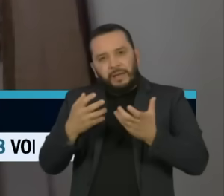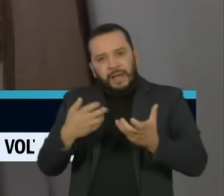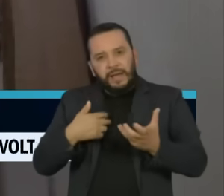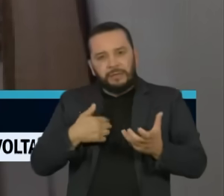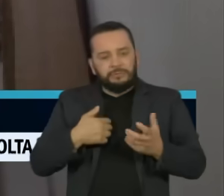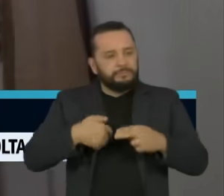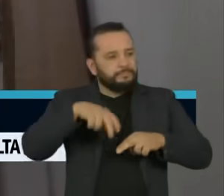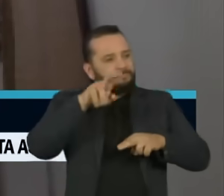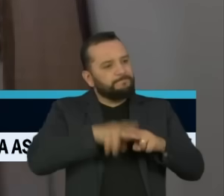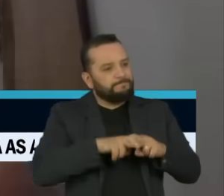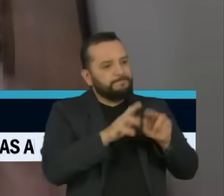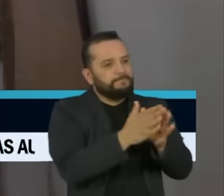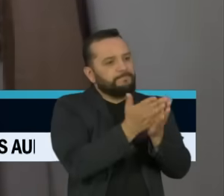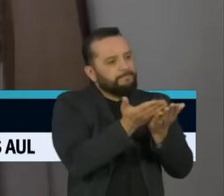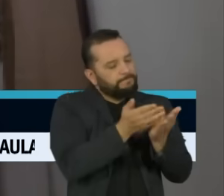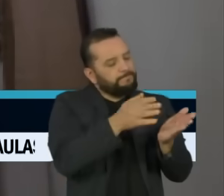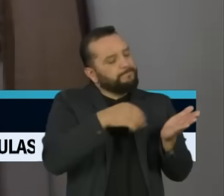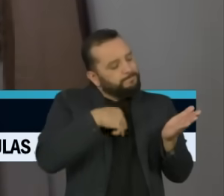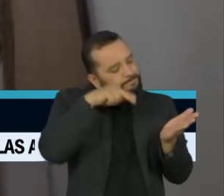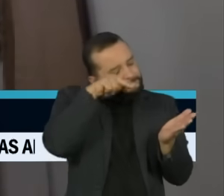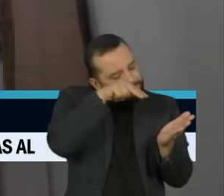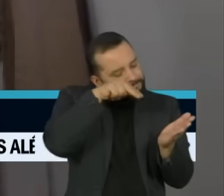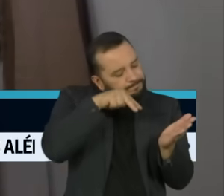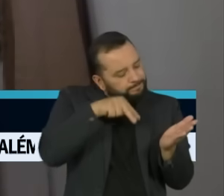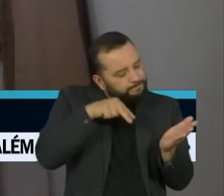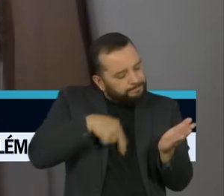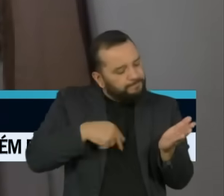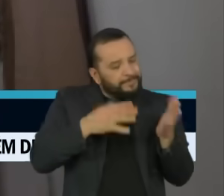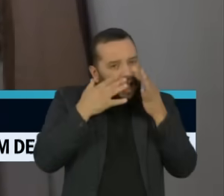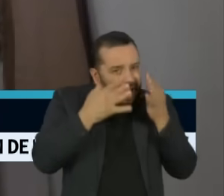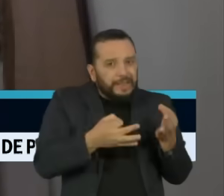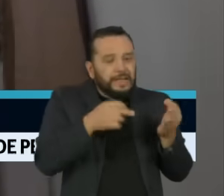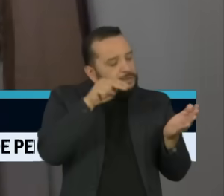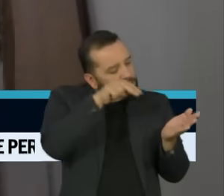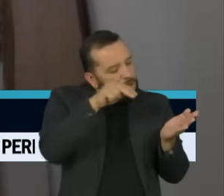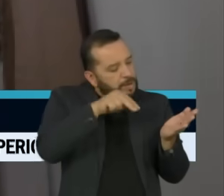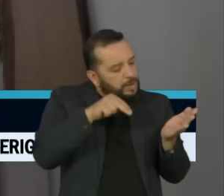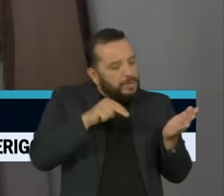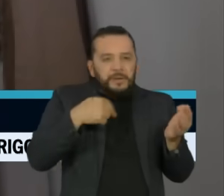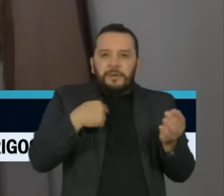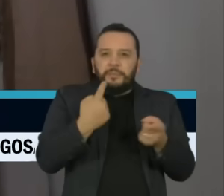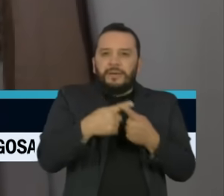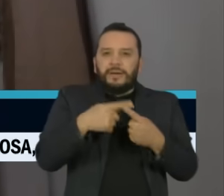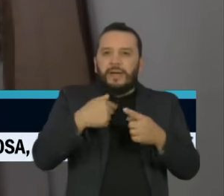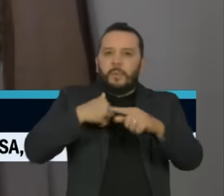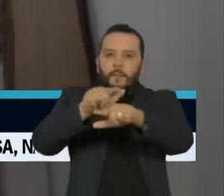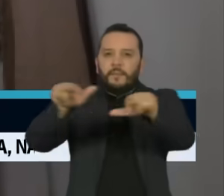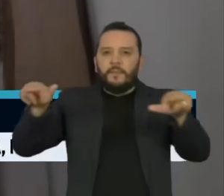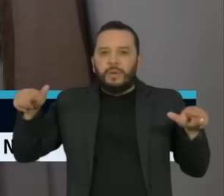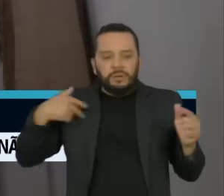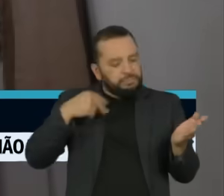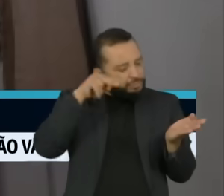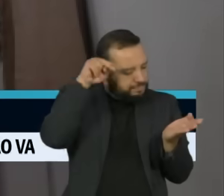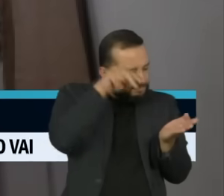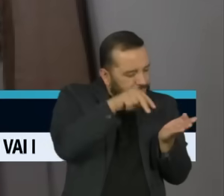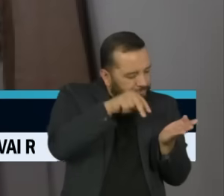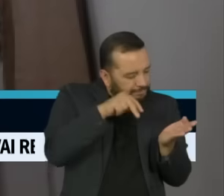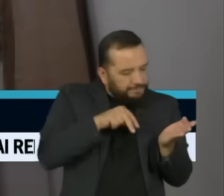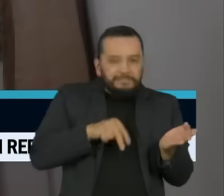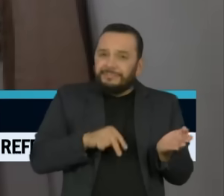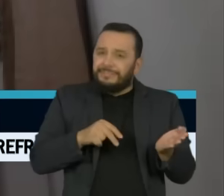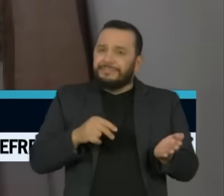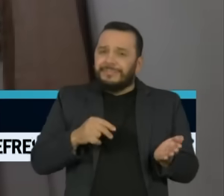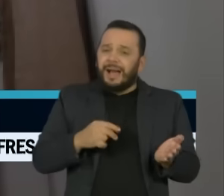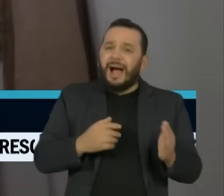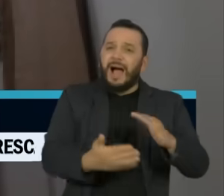livro e, de fato, me debruçar sobre ele e, de fato, prestar atenção no que eu estou consumindo ali, porque eu percebi que isso é uma das coisas